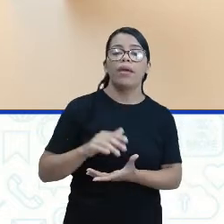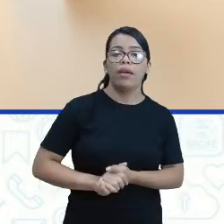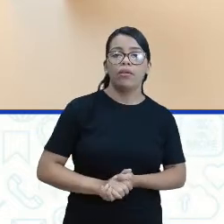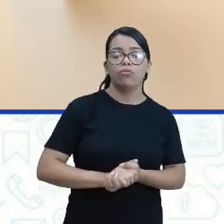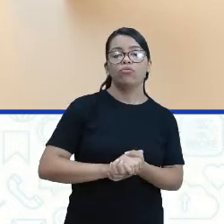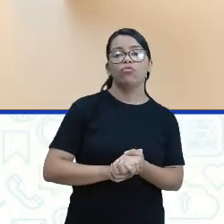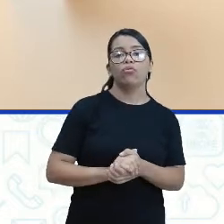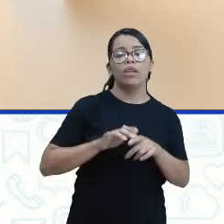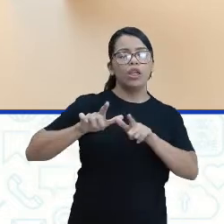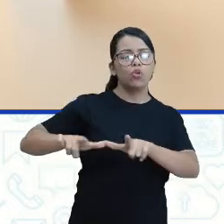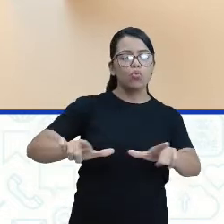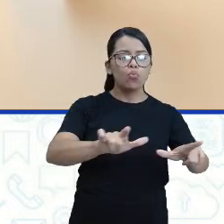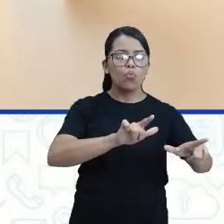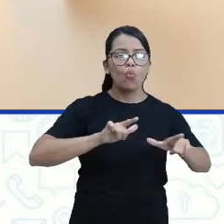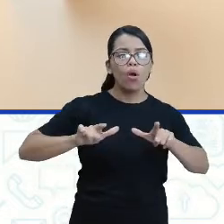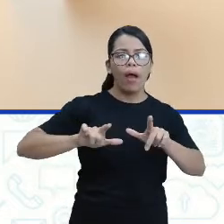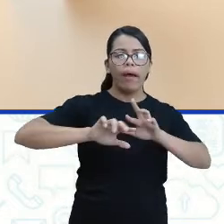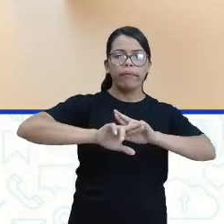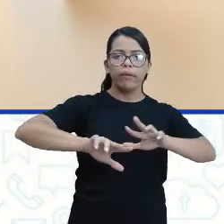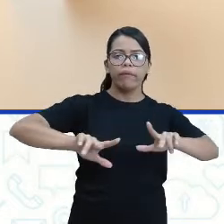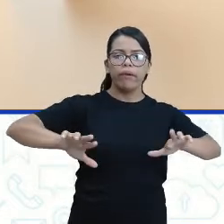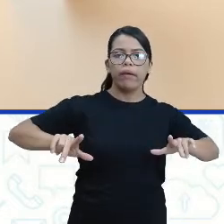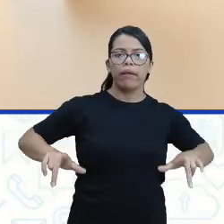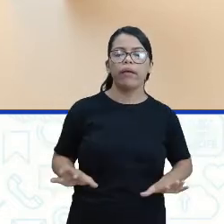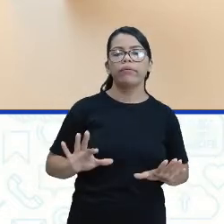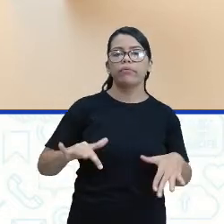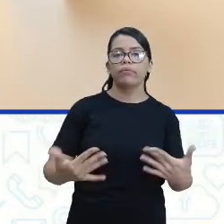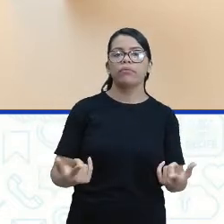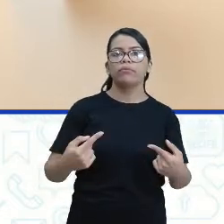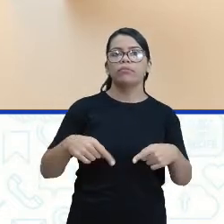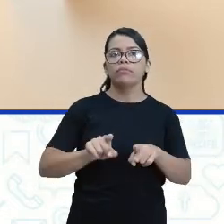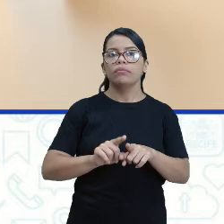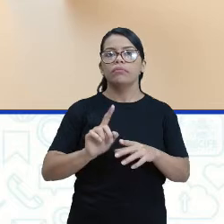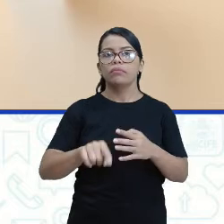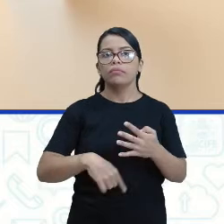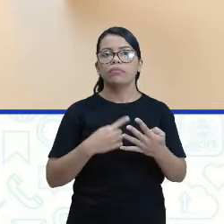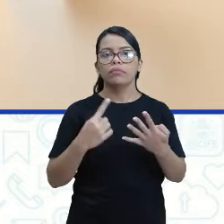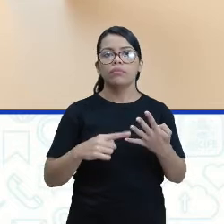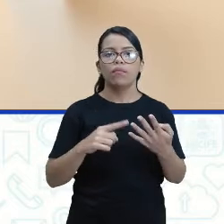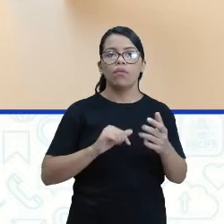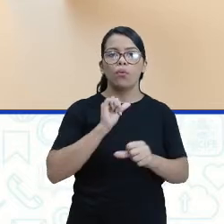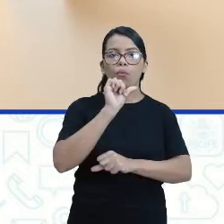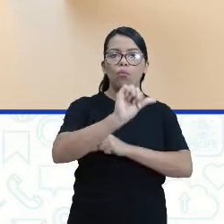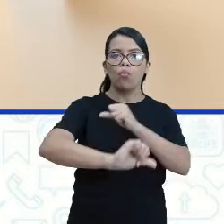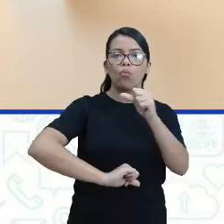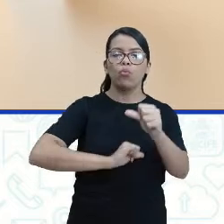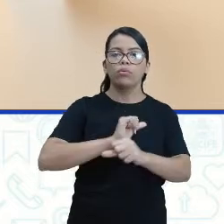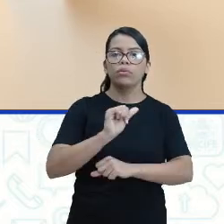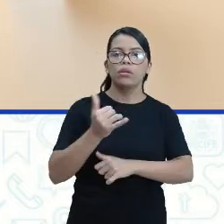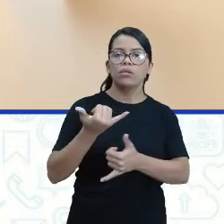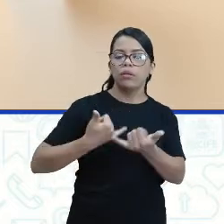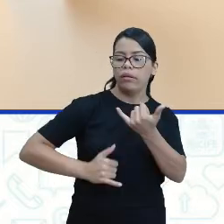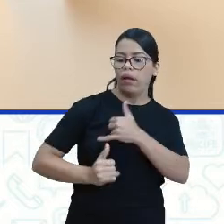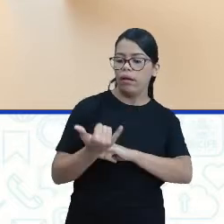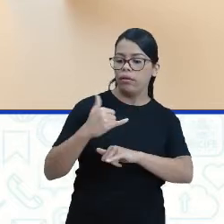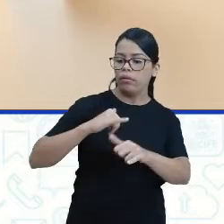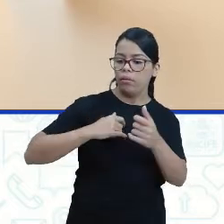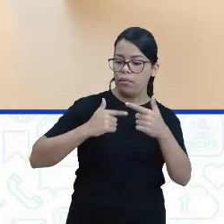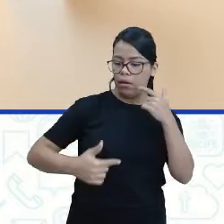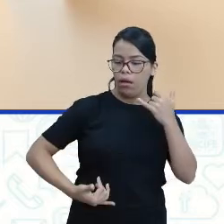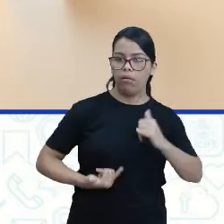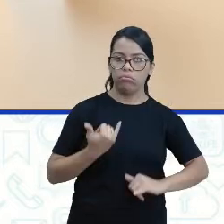ambientes inóspitos e letra D, transformação da composição química de um ser